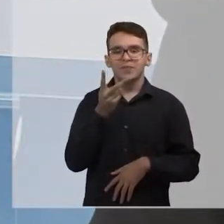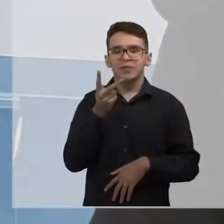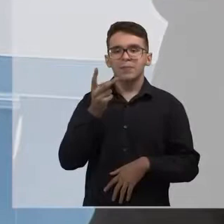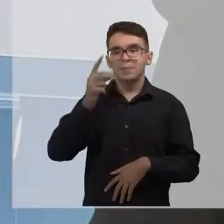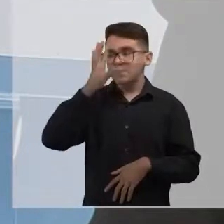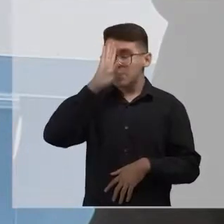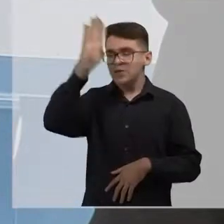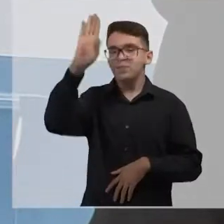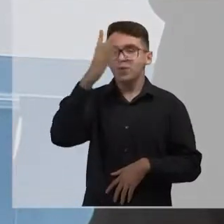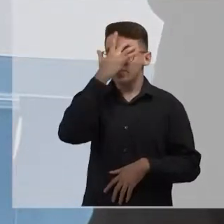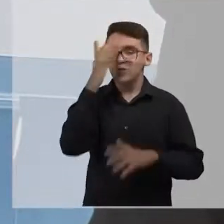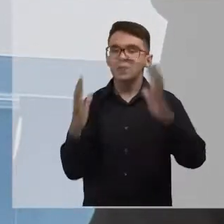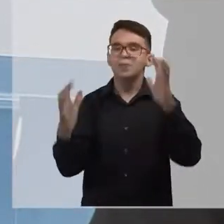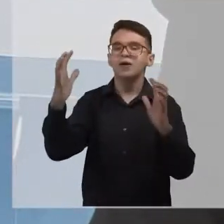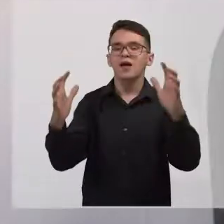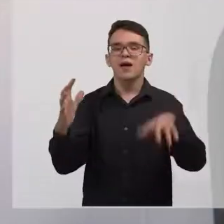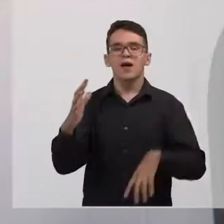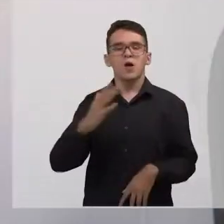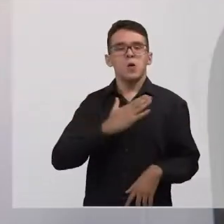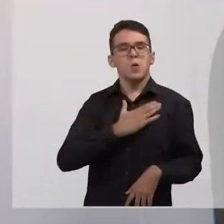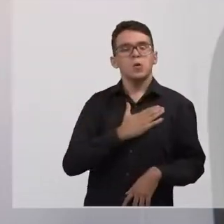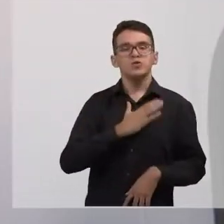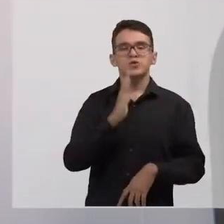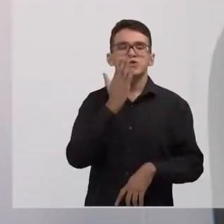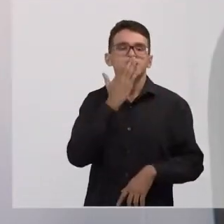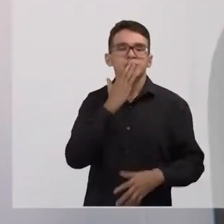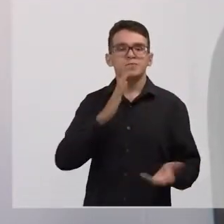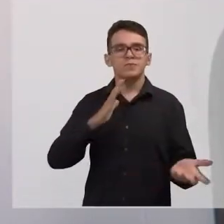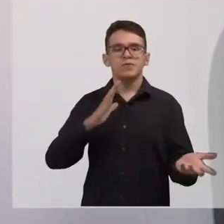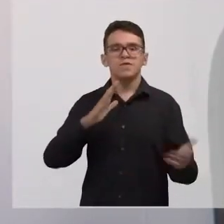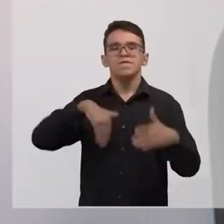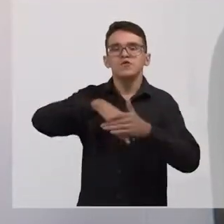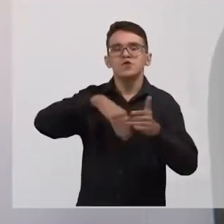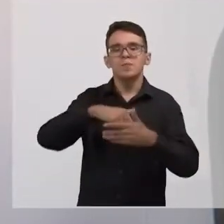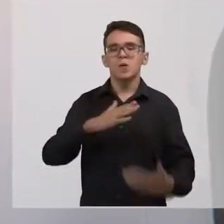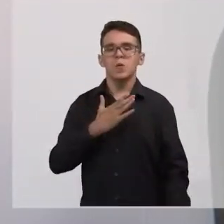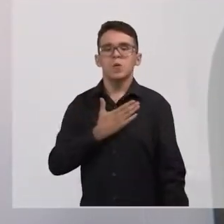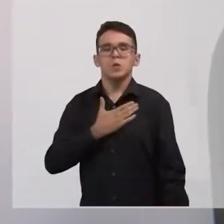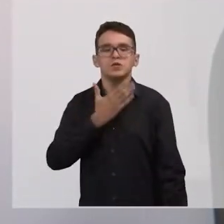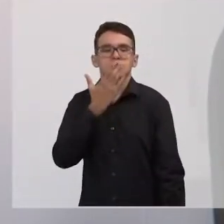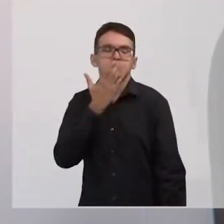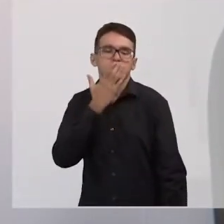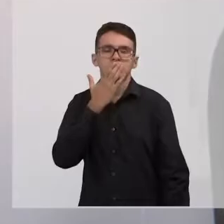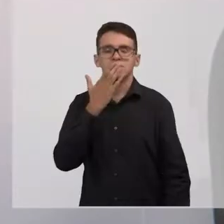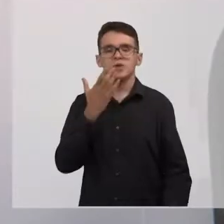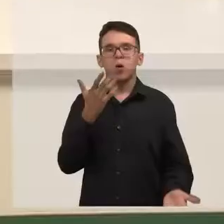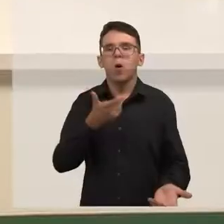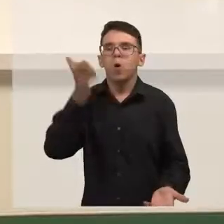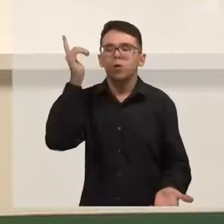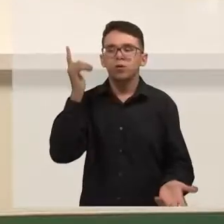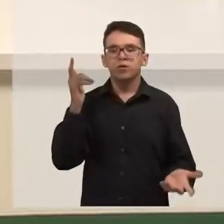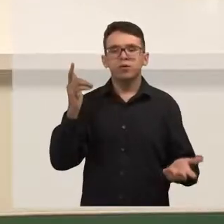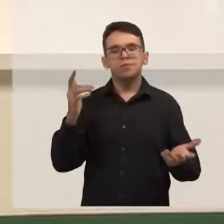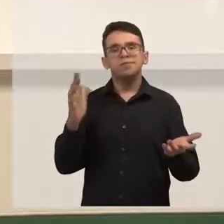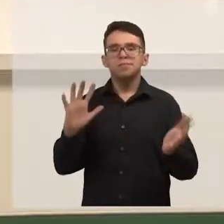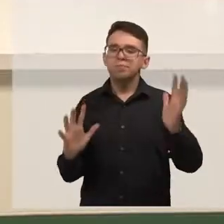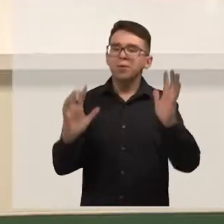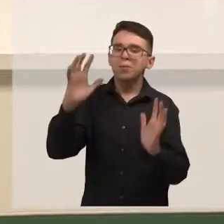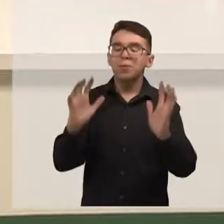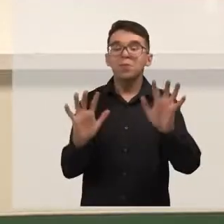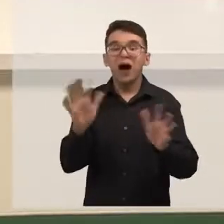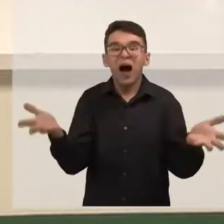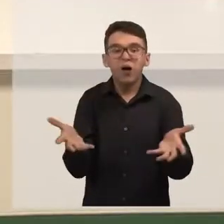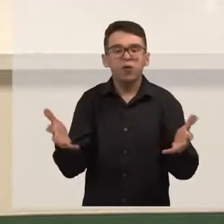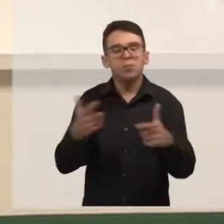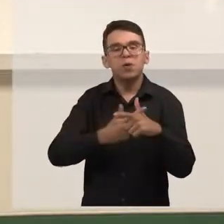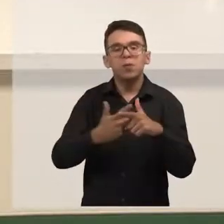partidária. E agora vai aumentar, né? Antônio Palocci literalmente vai assinar a delação premiada. Pois é, a grande novidade dessa